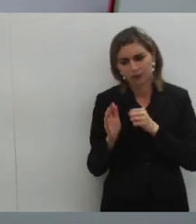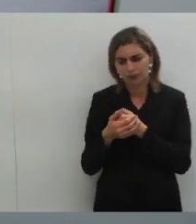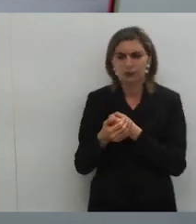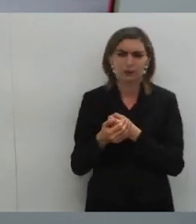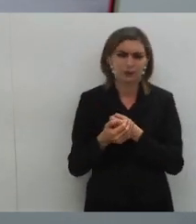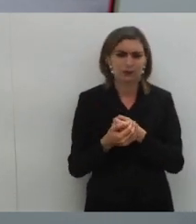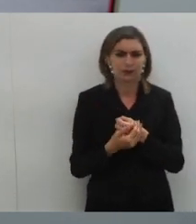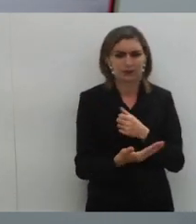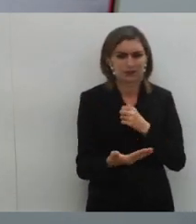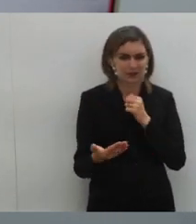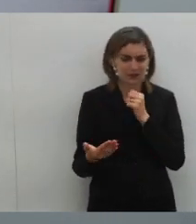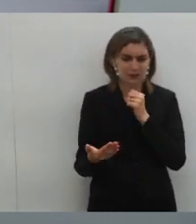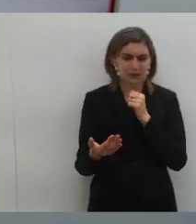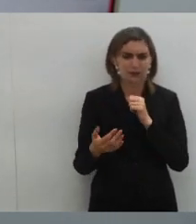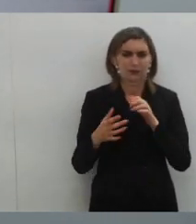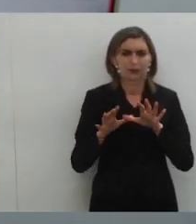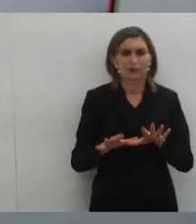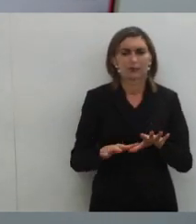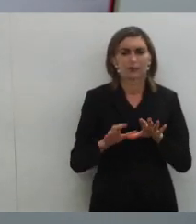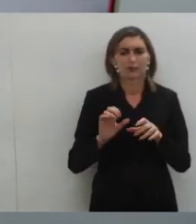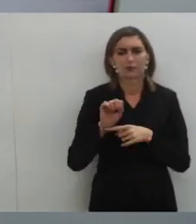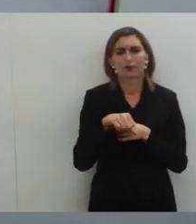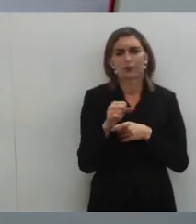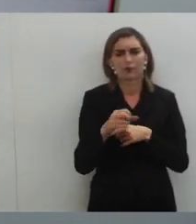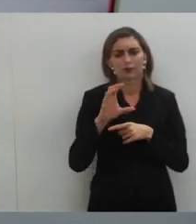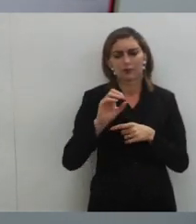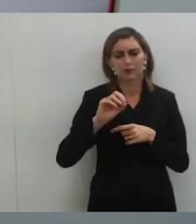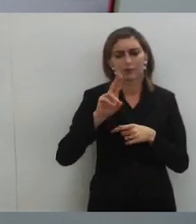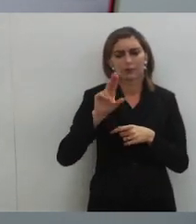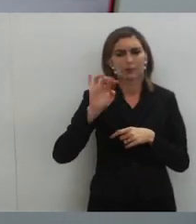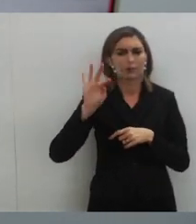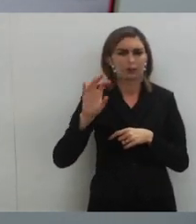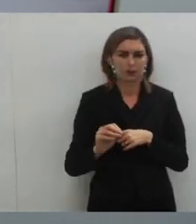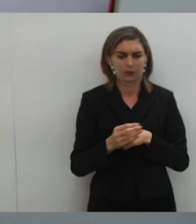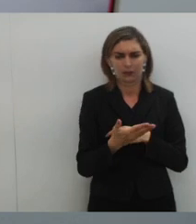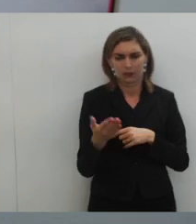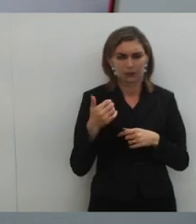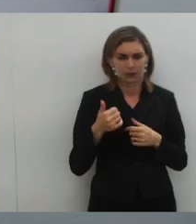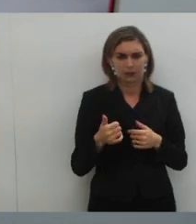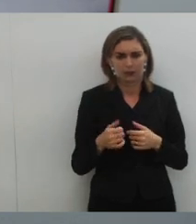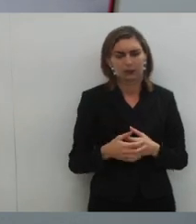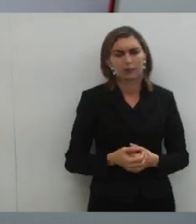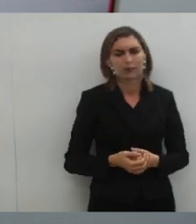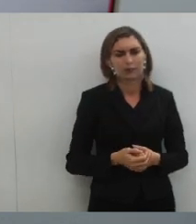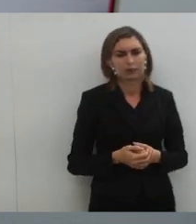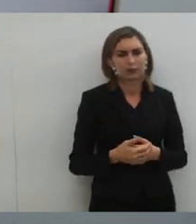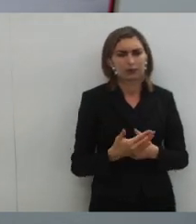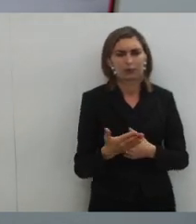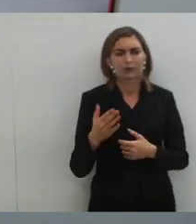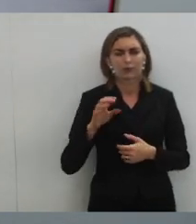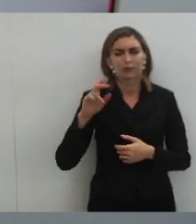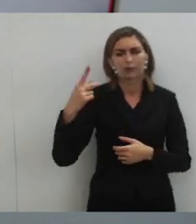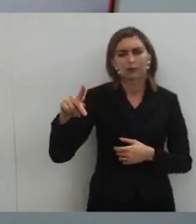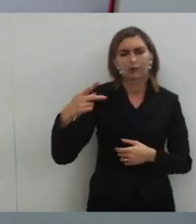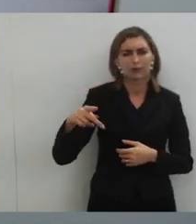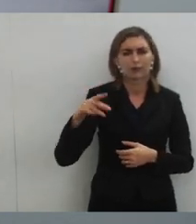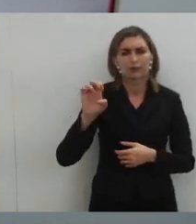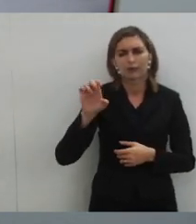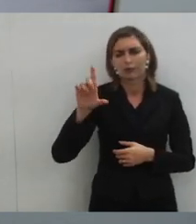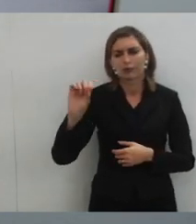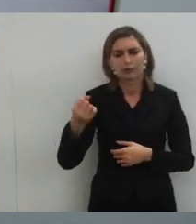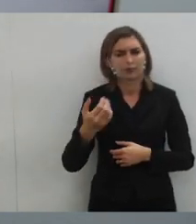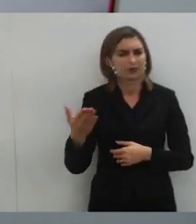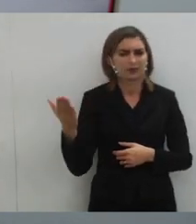ocultas, estamos diante de sujeito oculto, tá bom? E o eles, Jaidete,